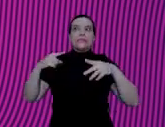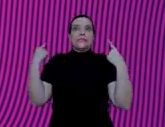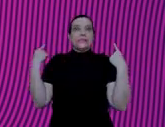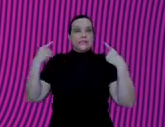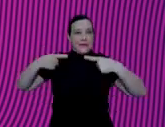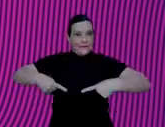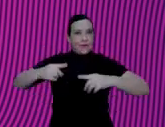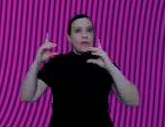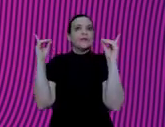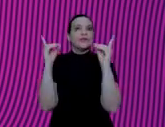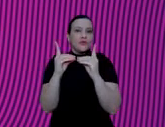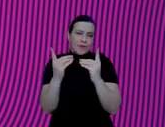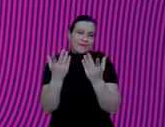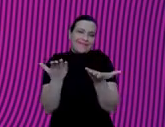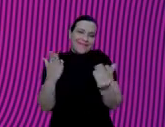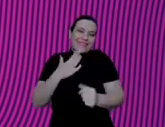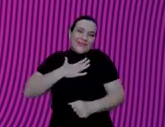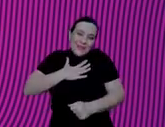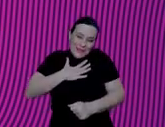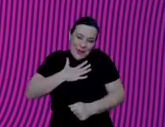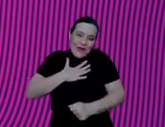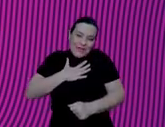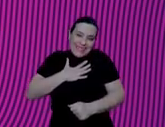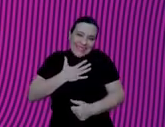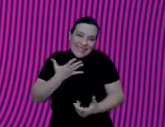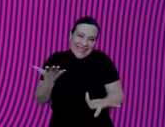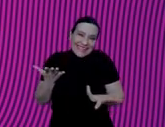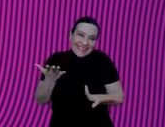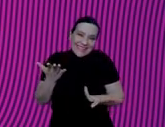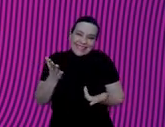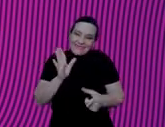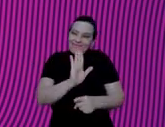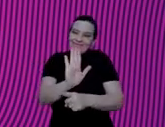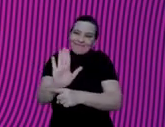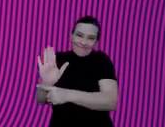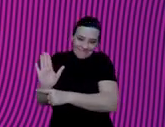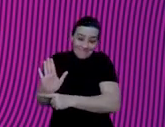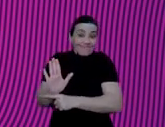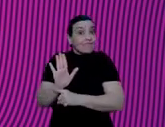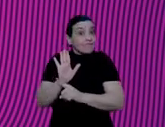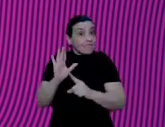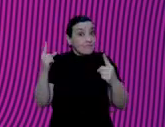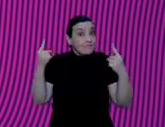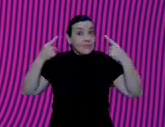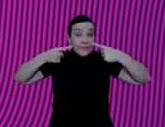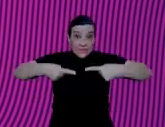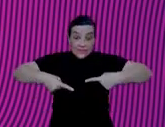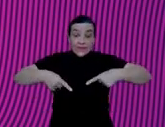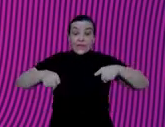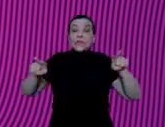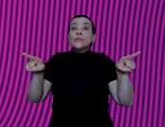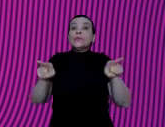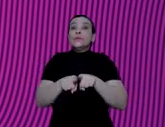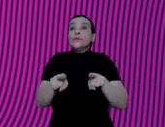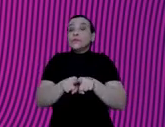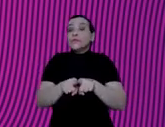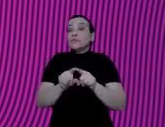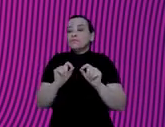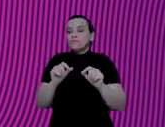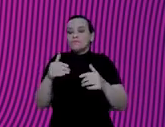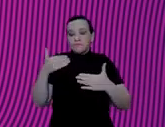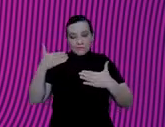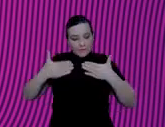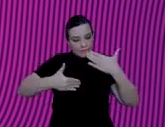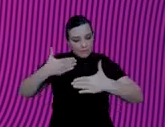gosta tanto e lida com cefaleia. Então, acho que o nosso desafio do outro lado aqui é melhorar a capacidade